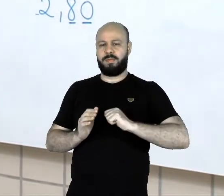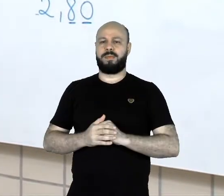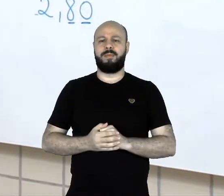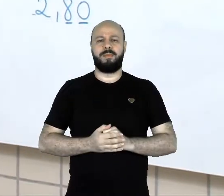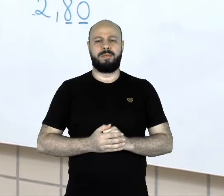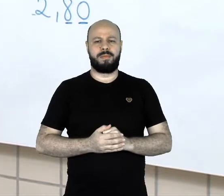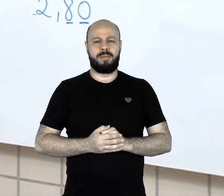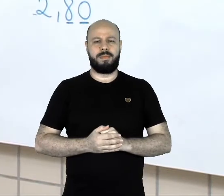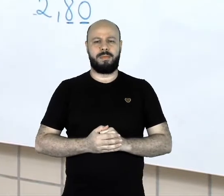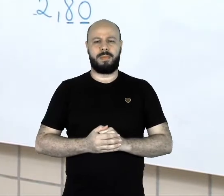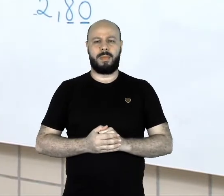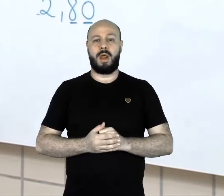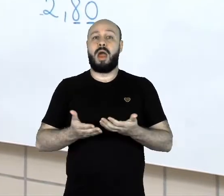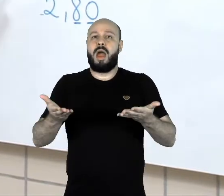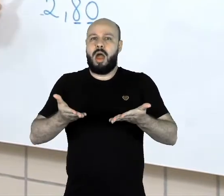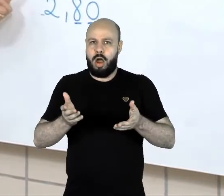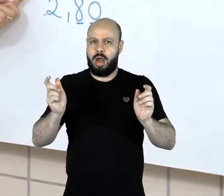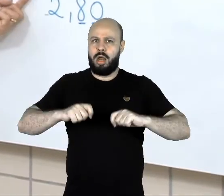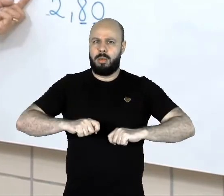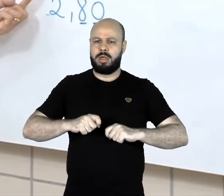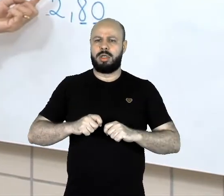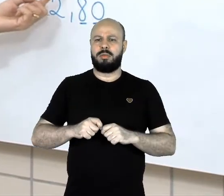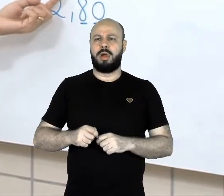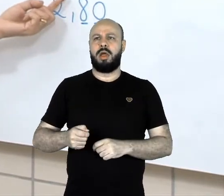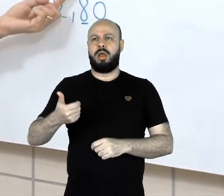0. Agora, eu fico com